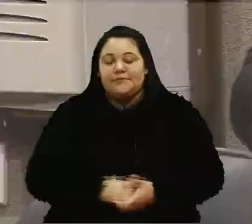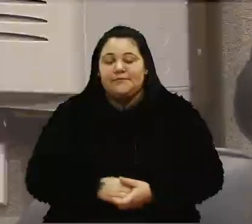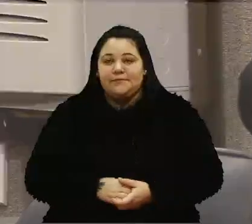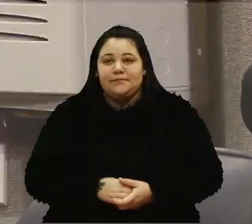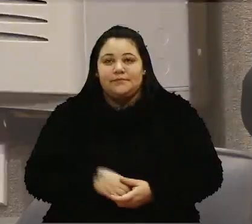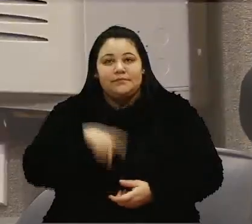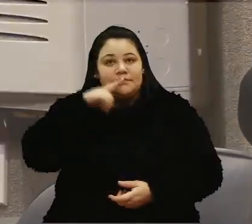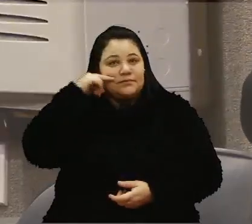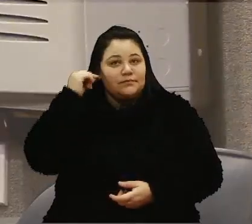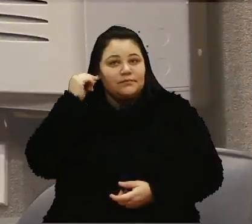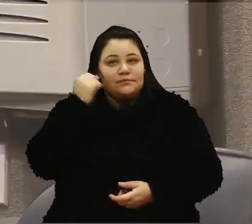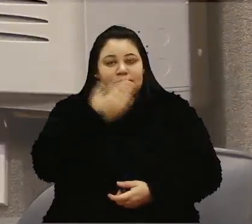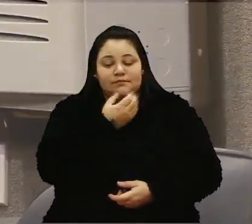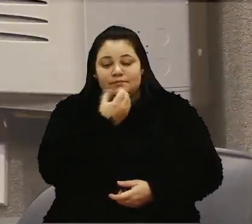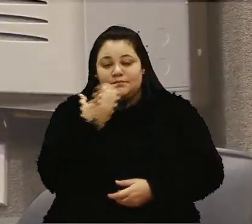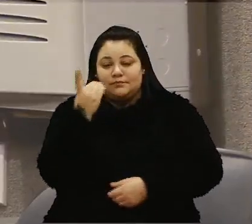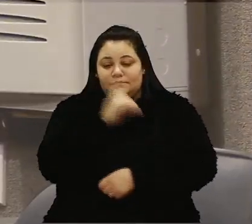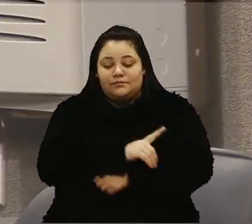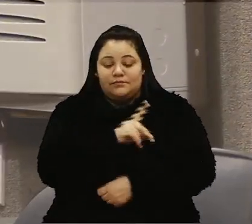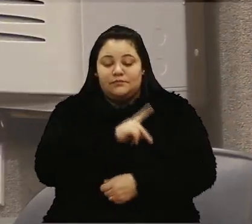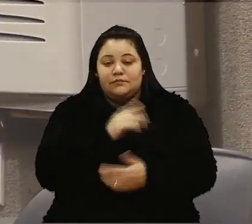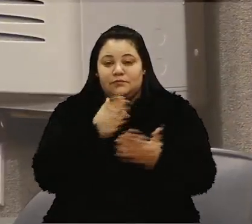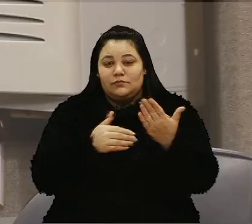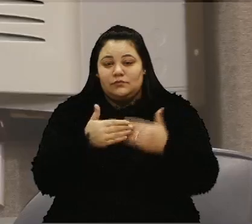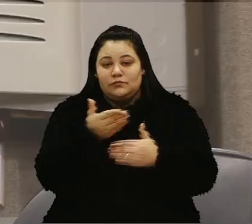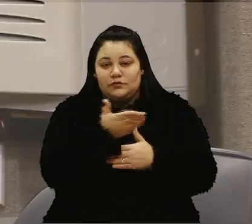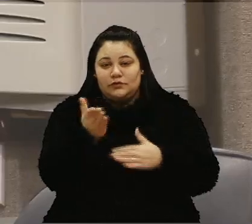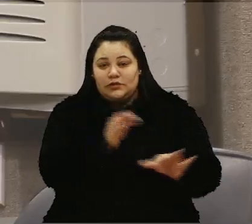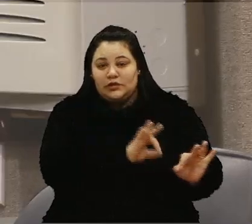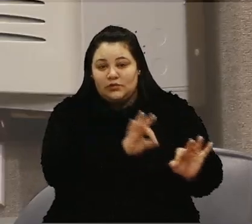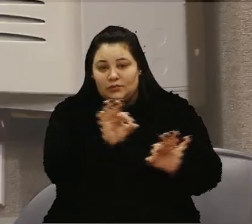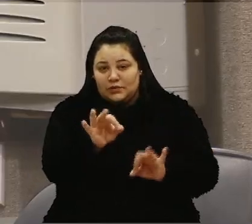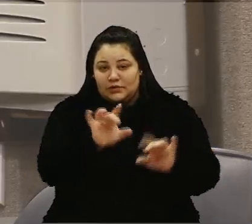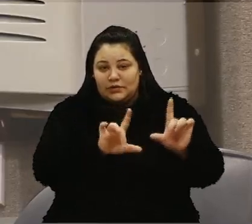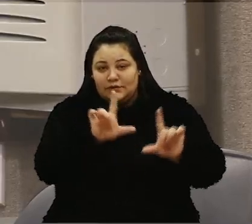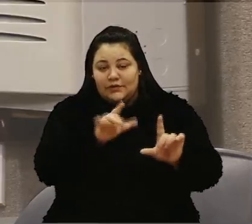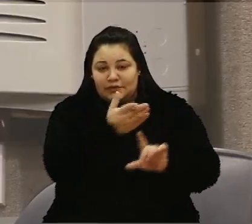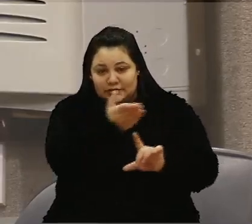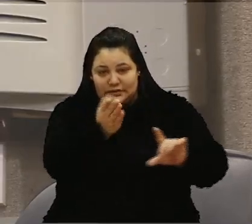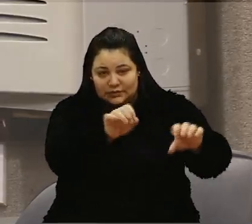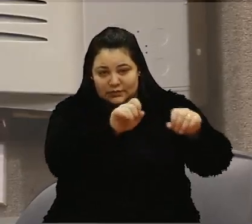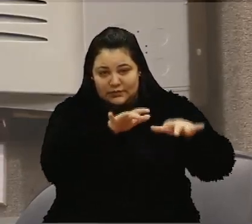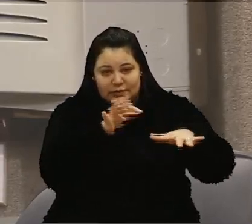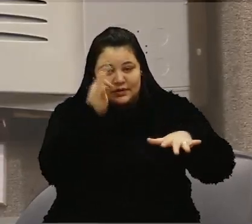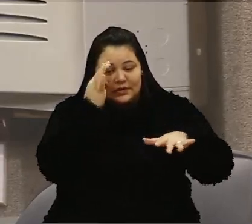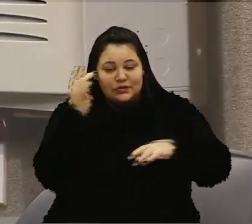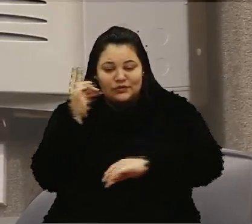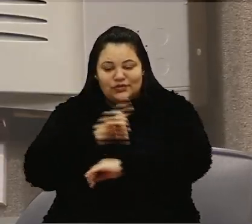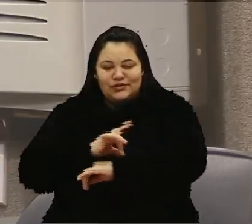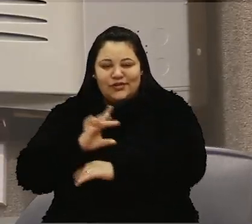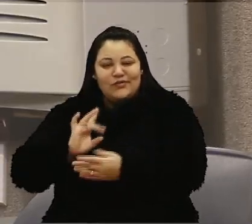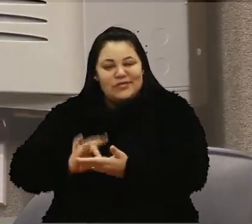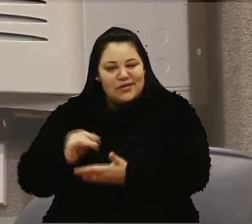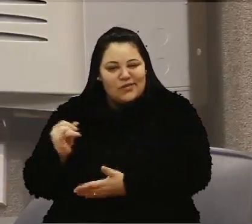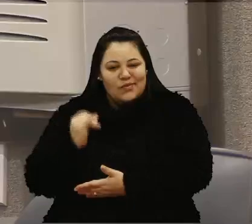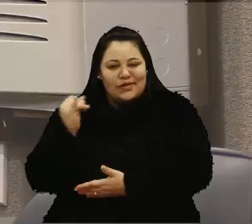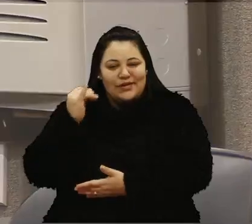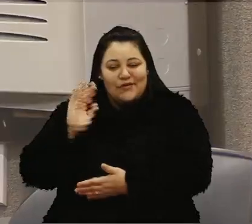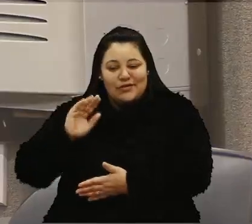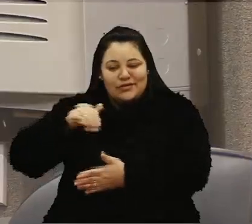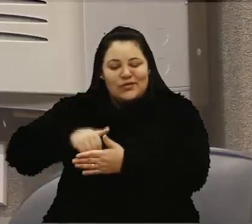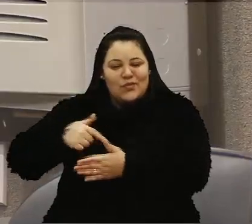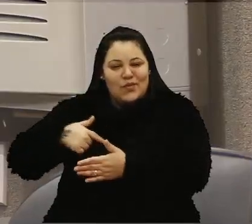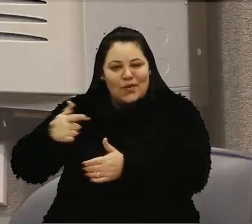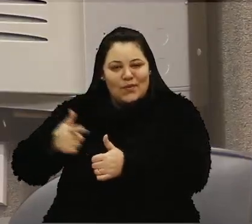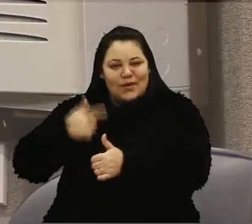Presidente, novamente, bom dia, colegas, pessoal que nos assiste. Hoje é um dia muito importante, é a votação do meu primeiro projeto,